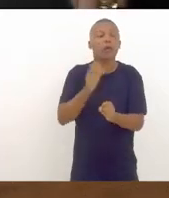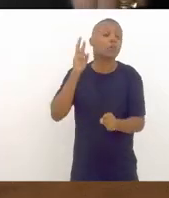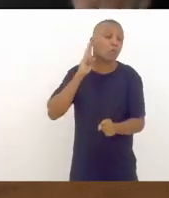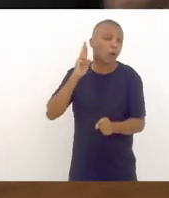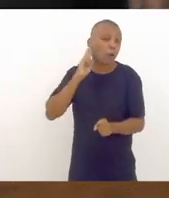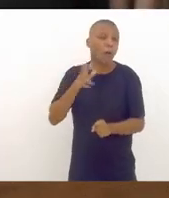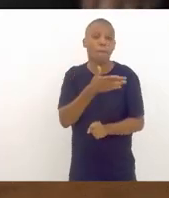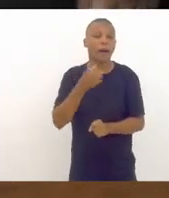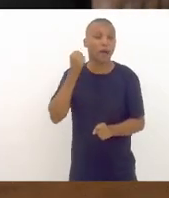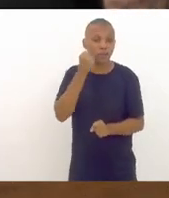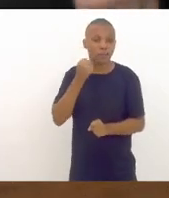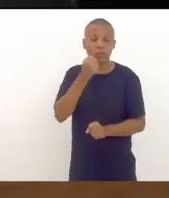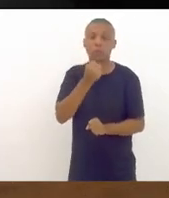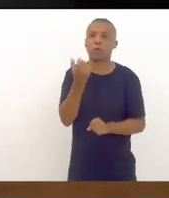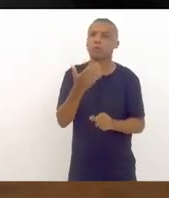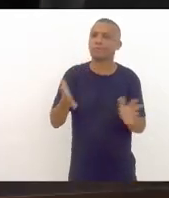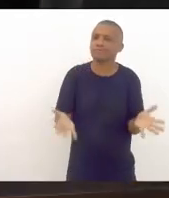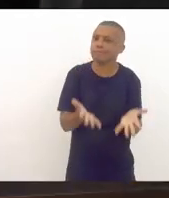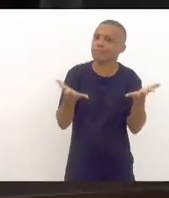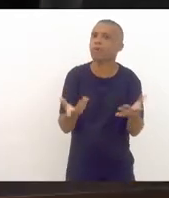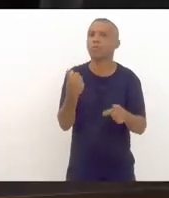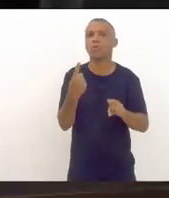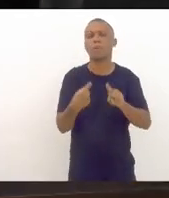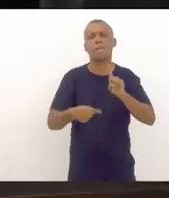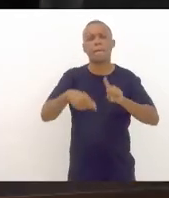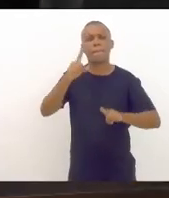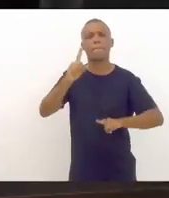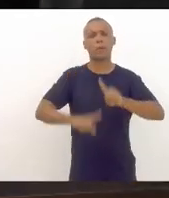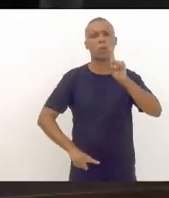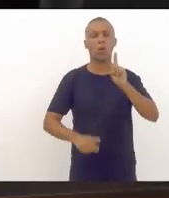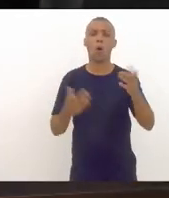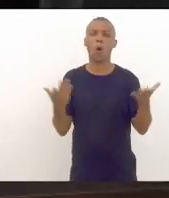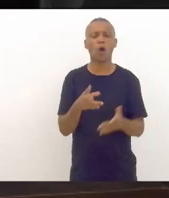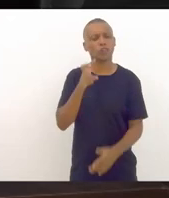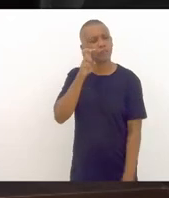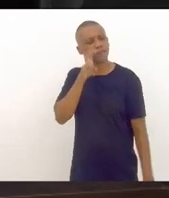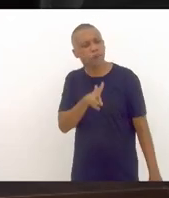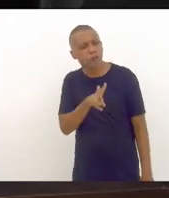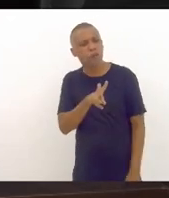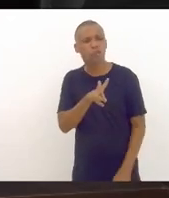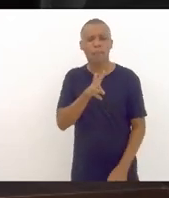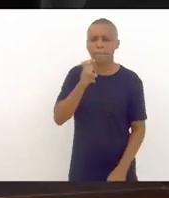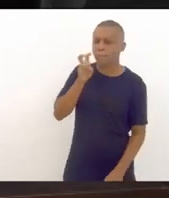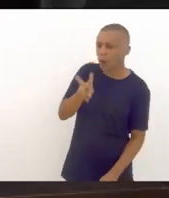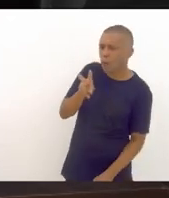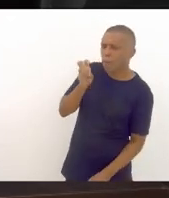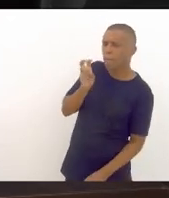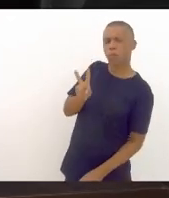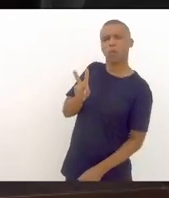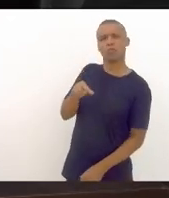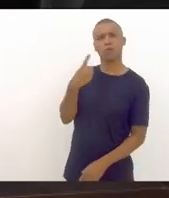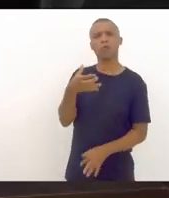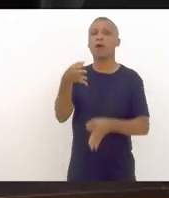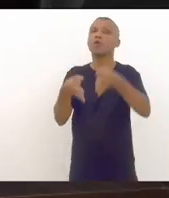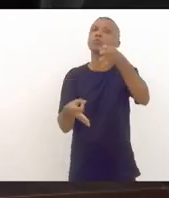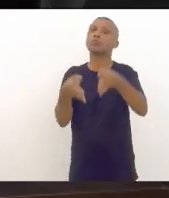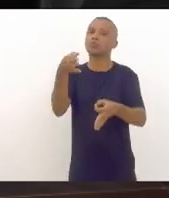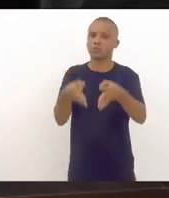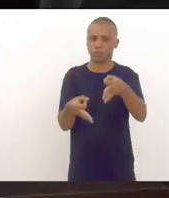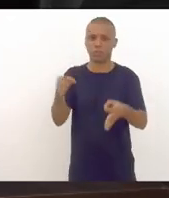de fortalecimento. E hoje eu vejo o quanto a gente está fazendo justiça nessa